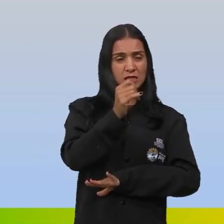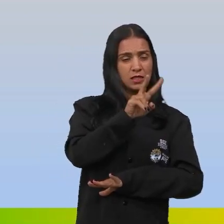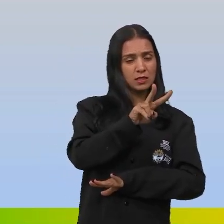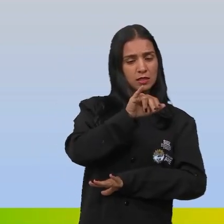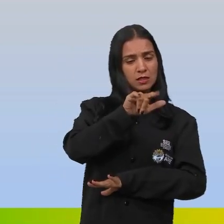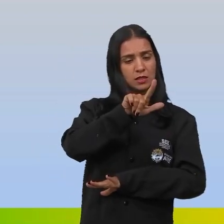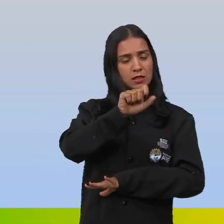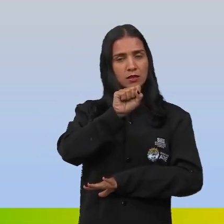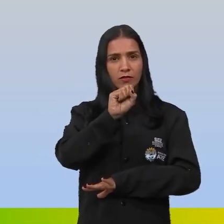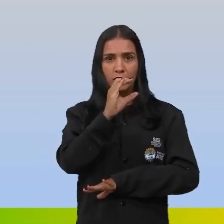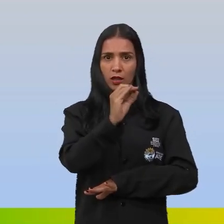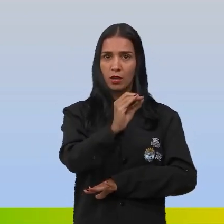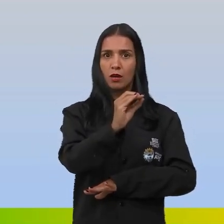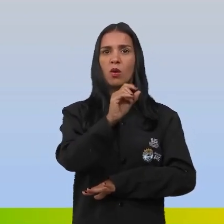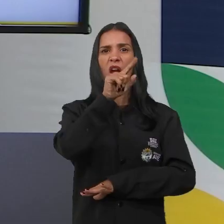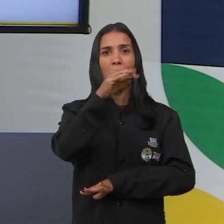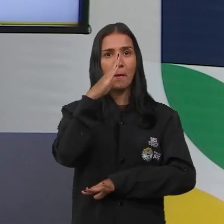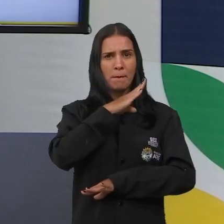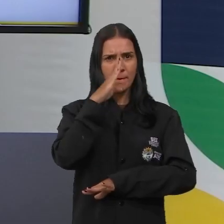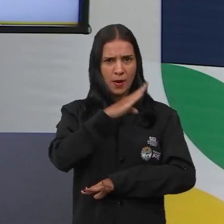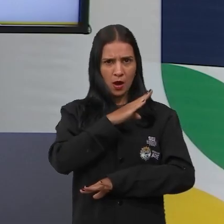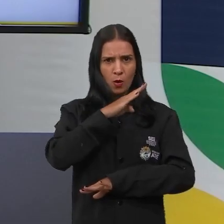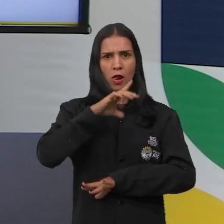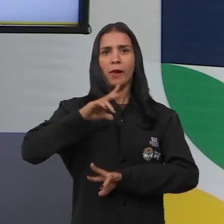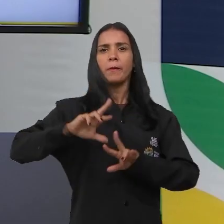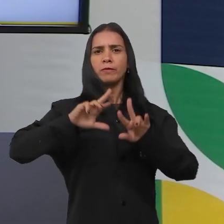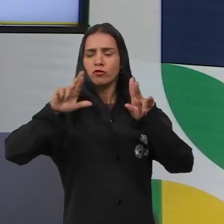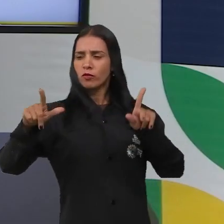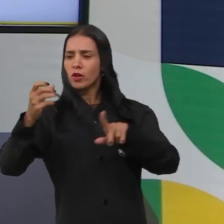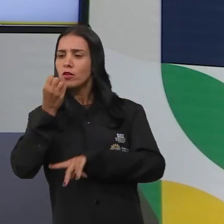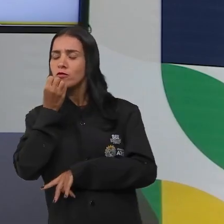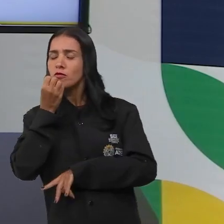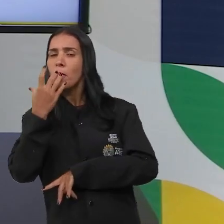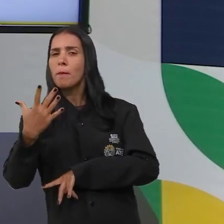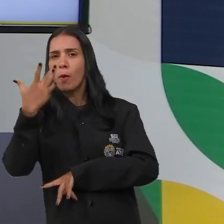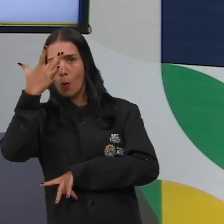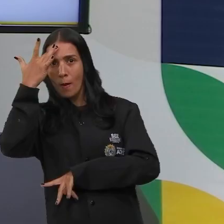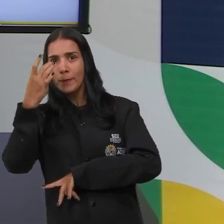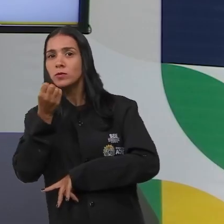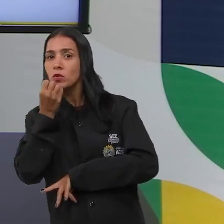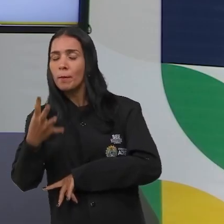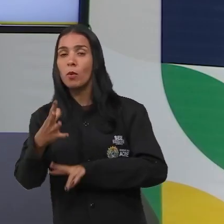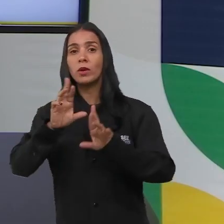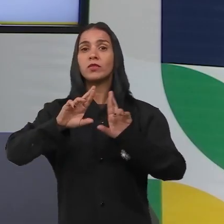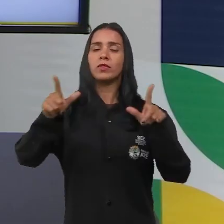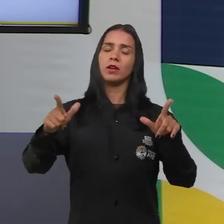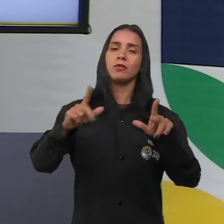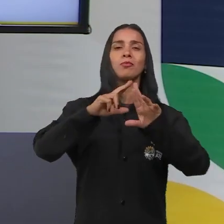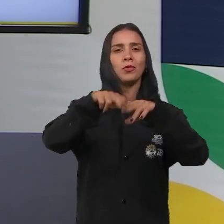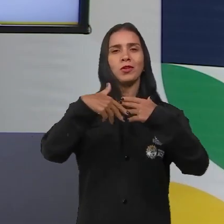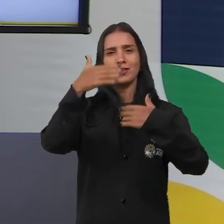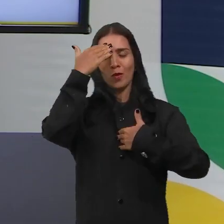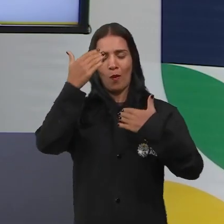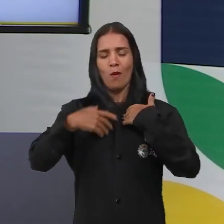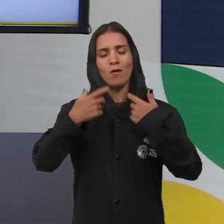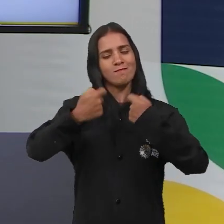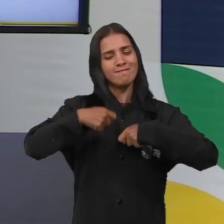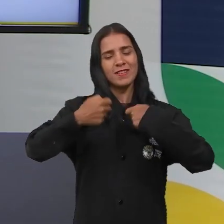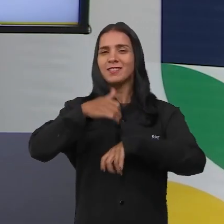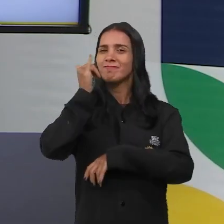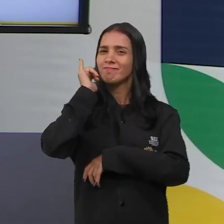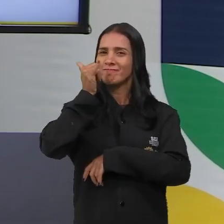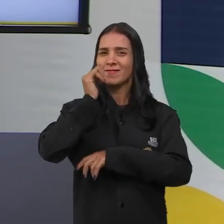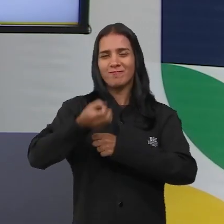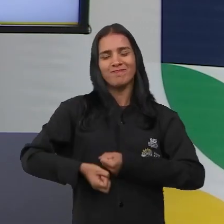herói. O nosso corpo ele precisa demonstrar toda essa narrativa que o texto no teatro ou